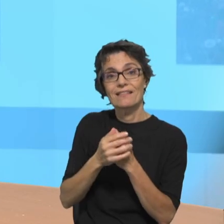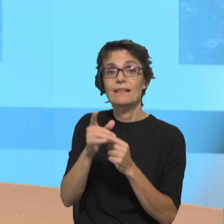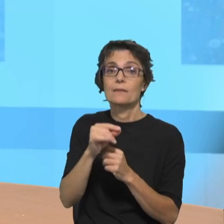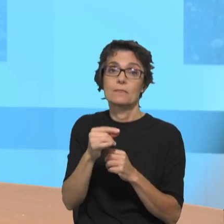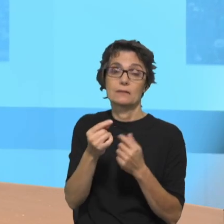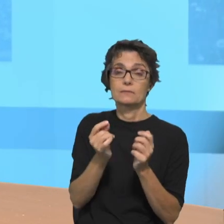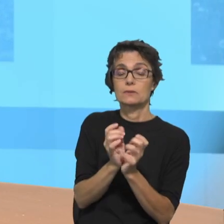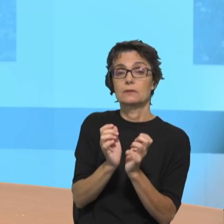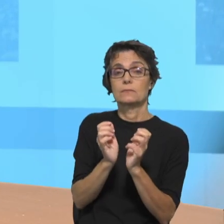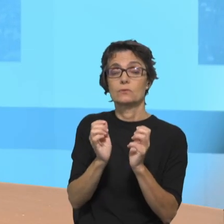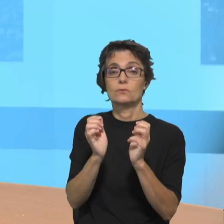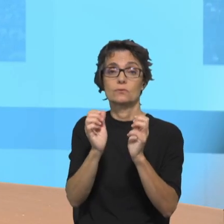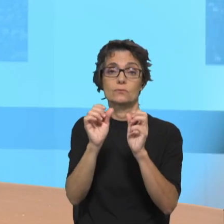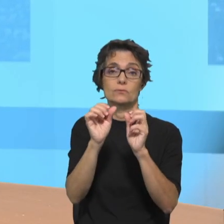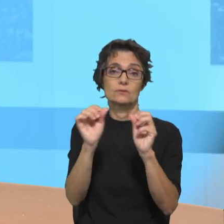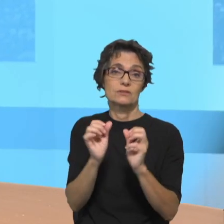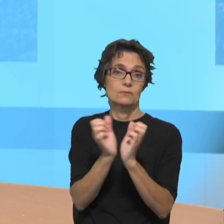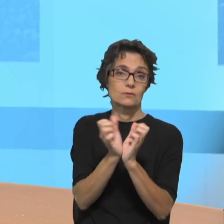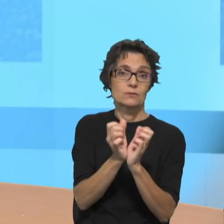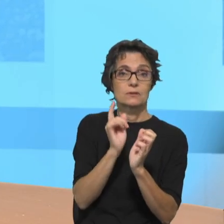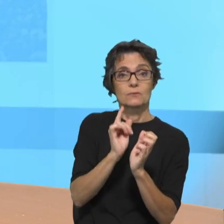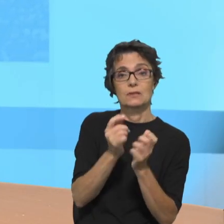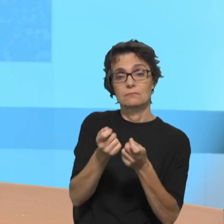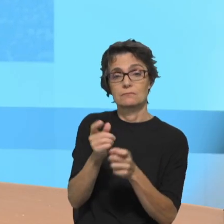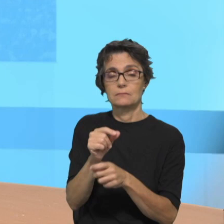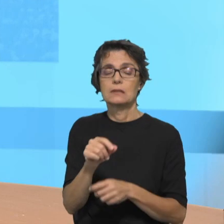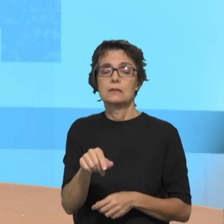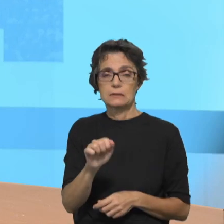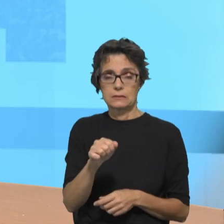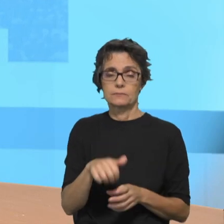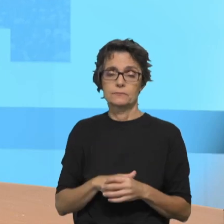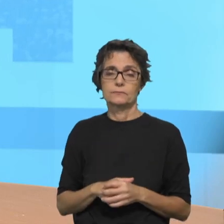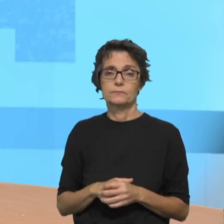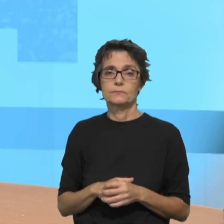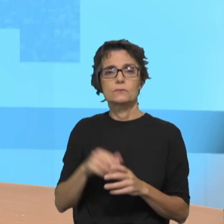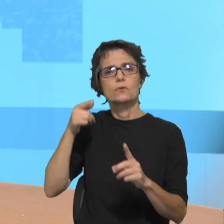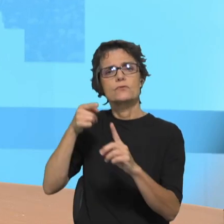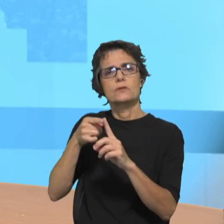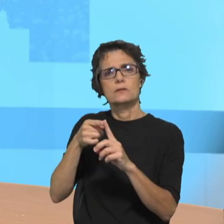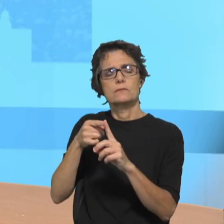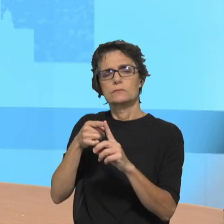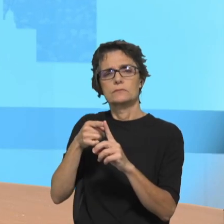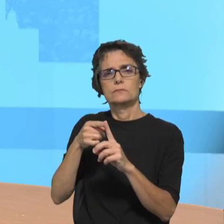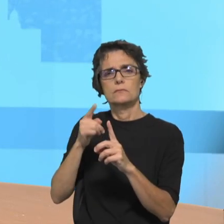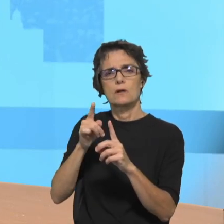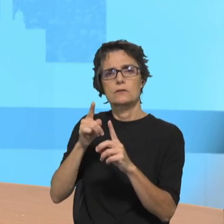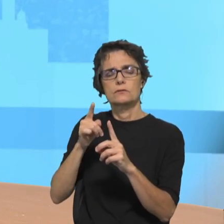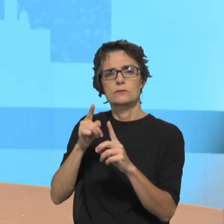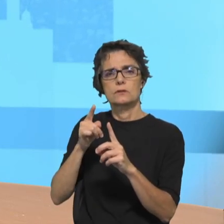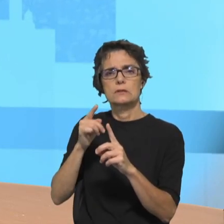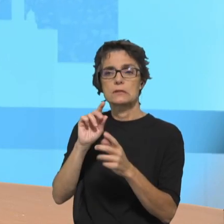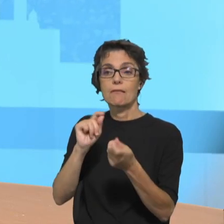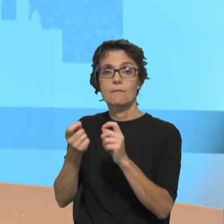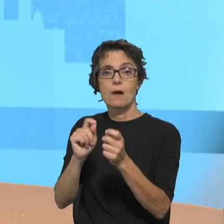exemplo, que o objetivo da pastoral social e da pastoral da saúde, ao promover este